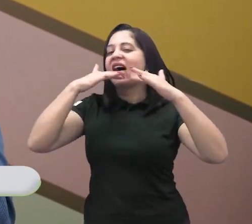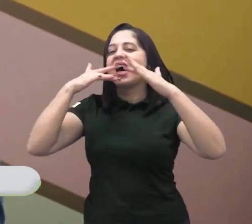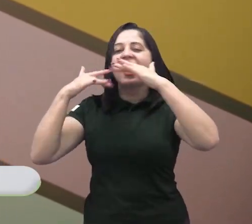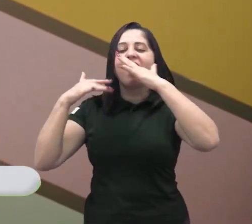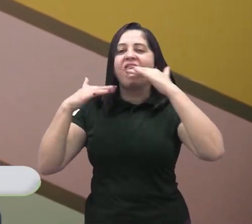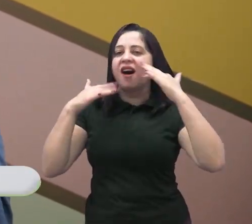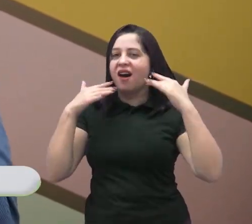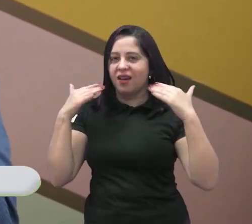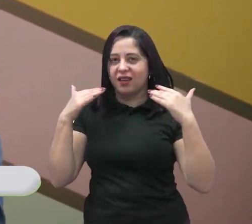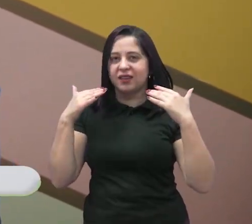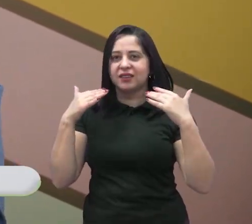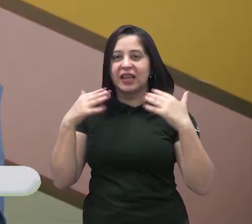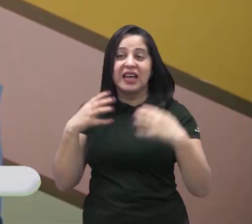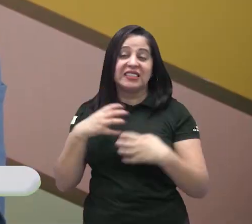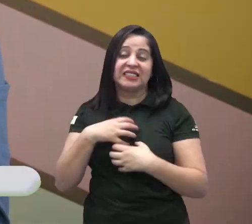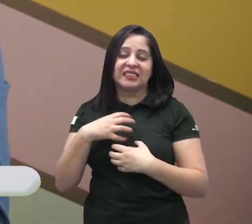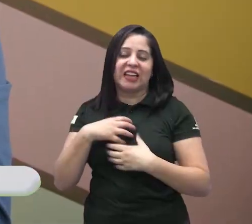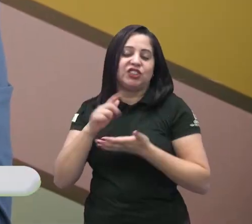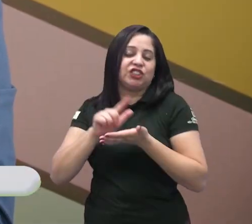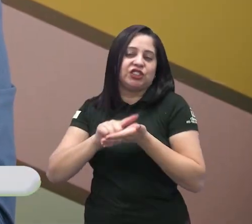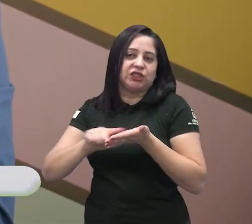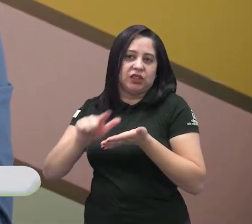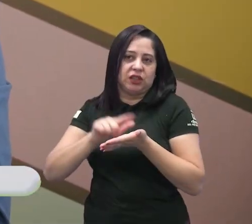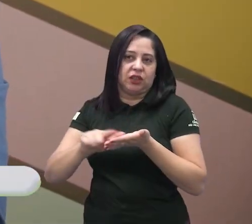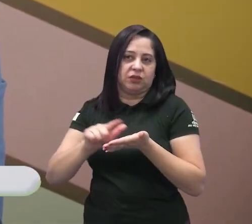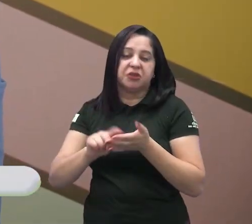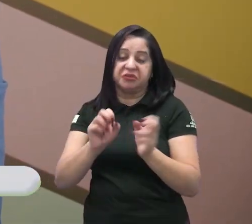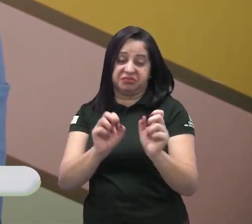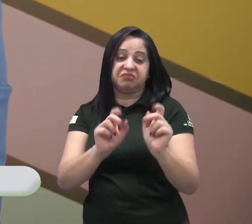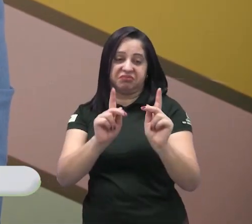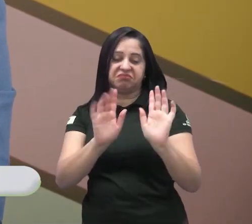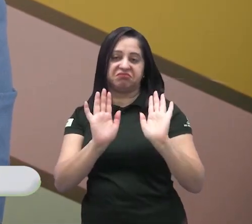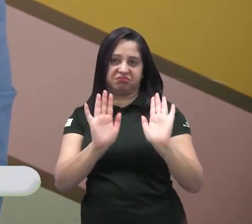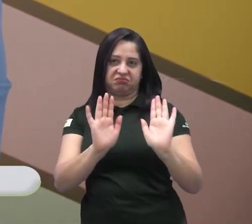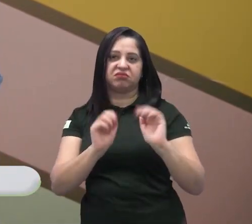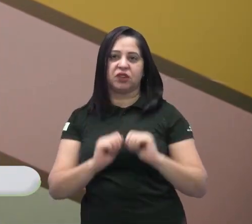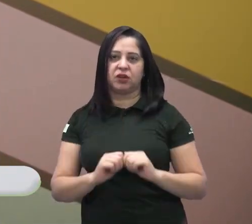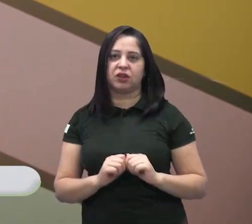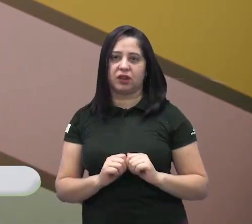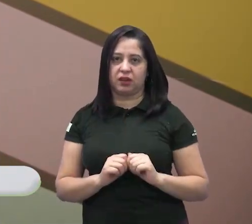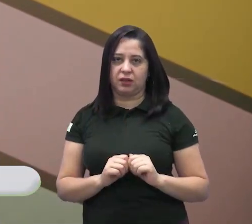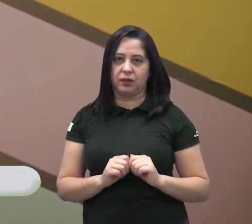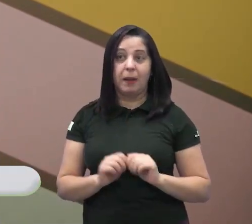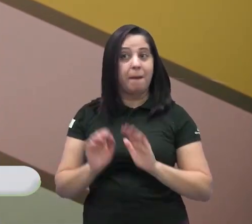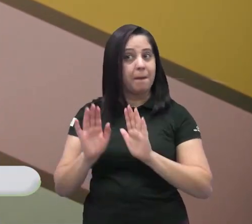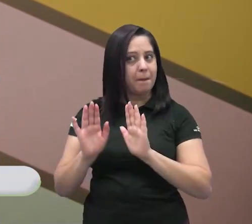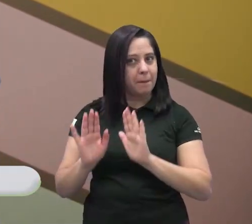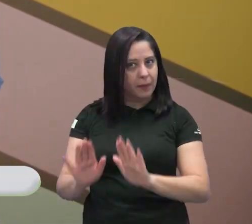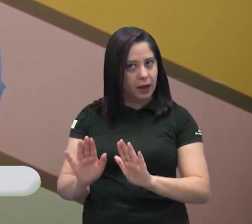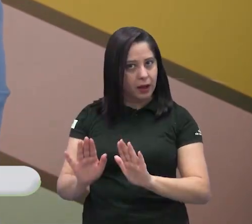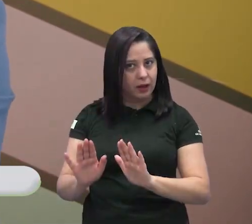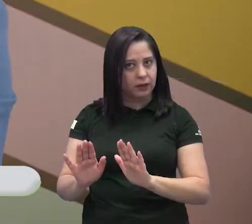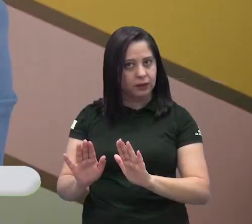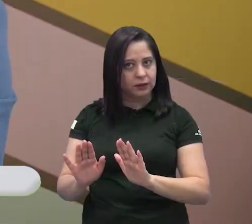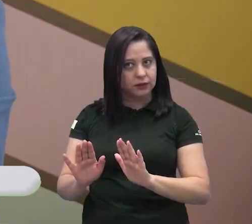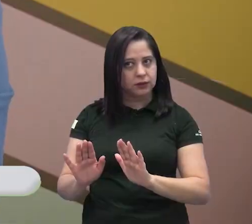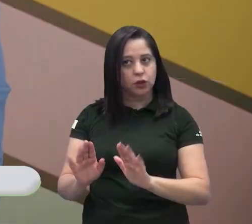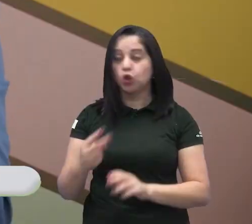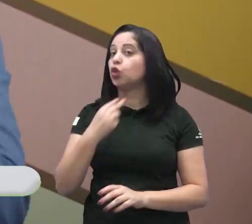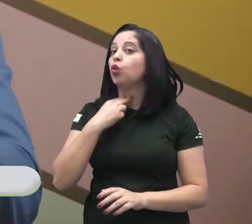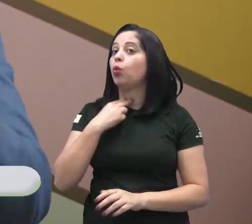que dá a sensação de limpeza, está liberado o enxaguante bucal desde que ele não contenha